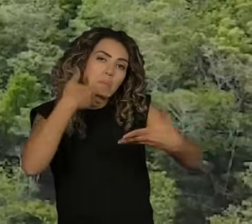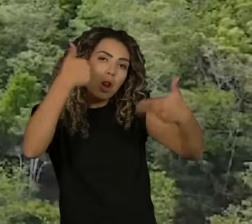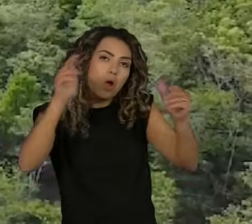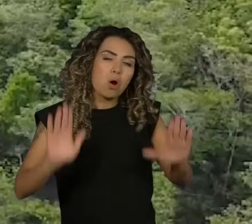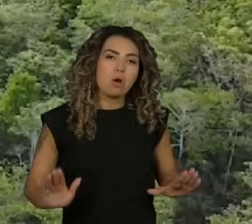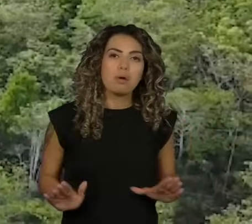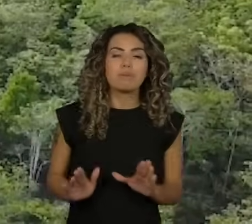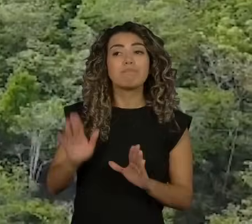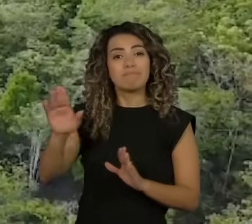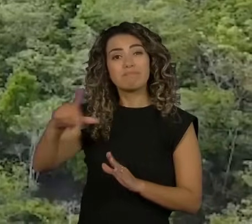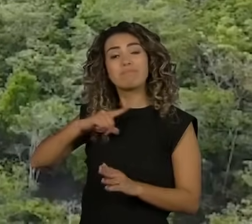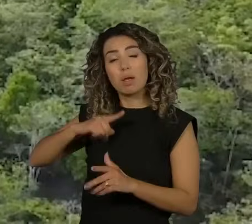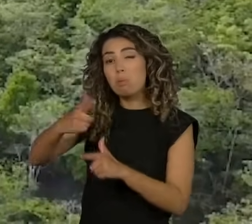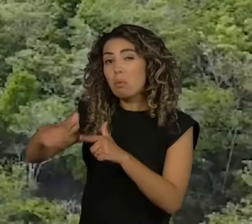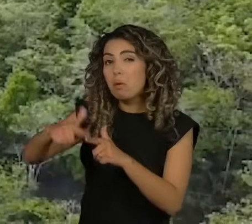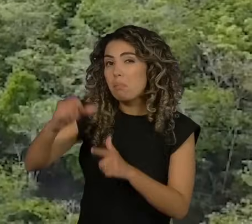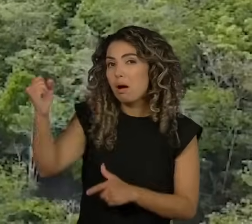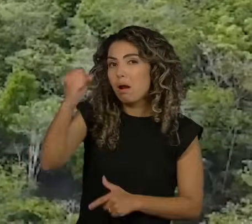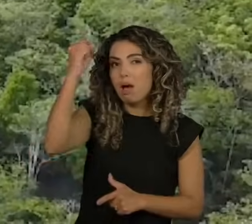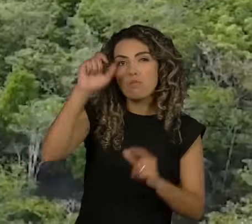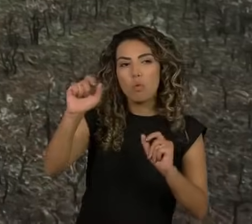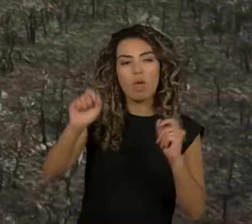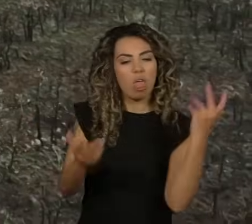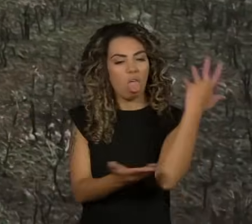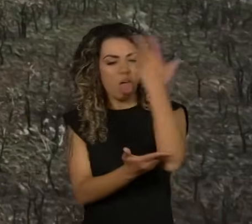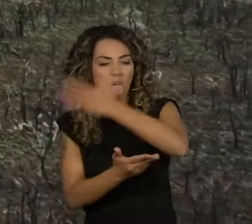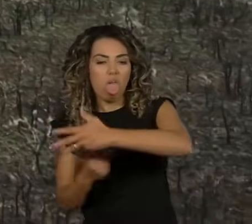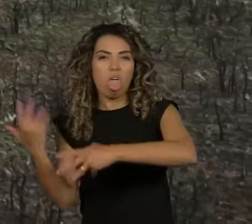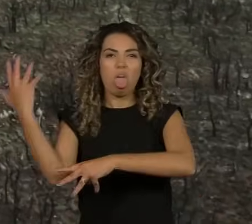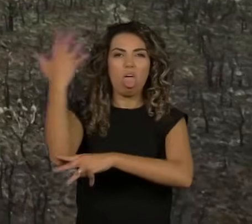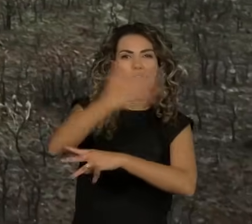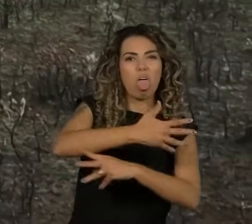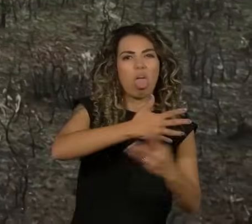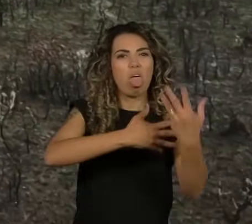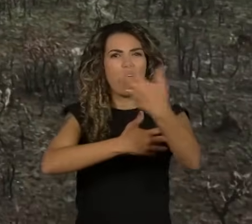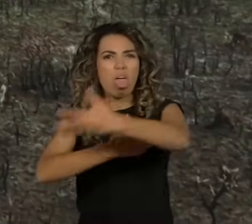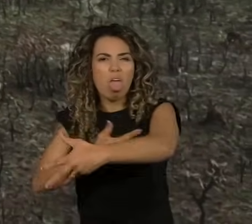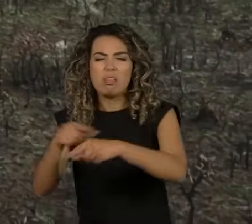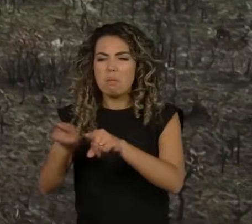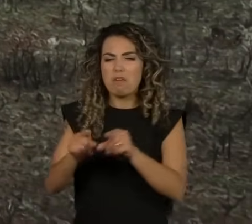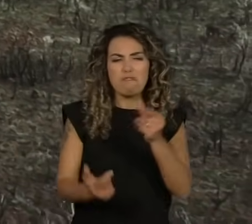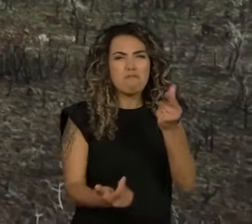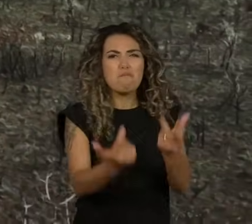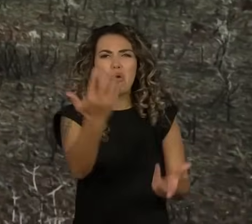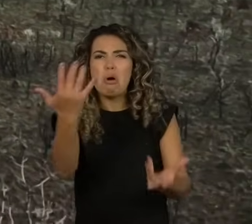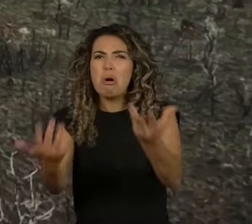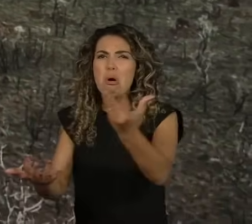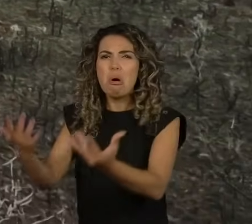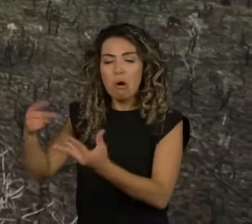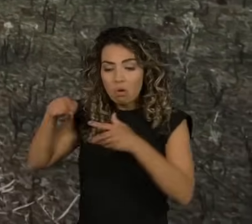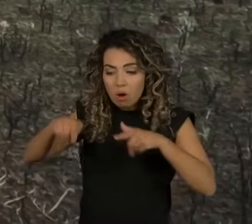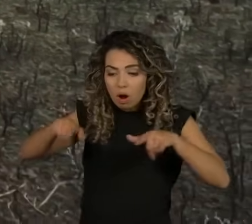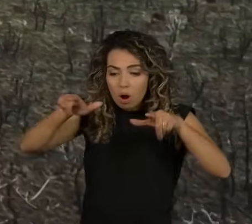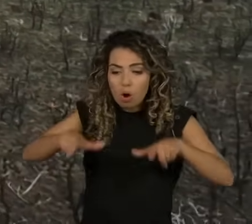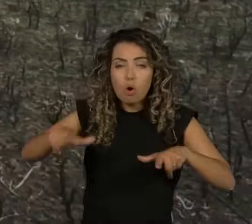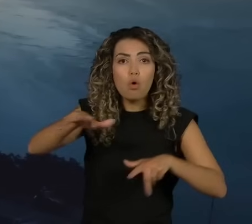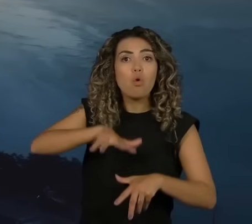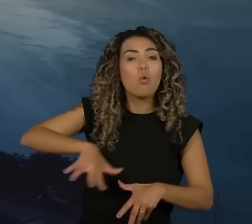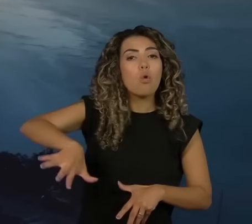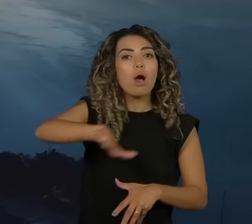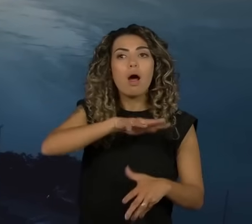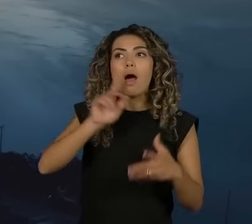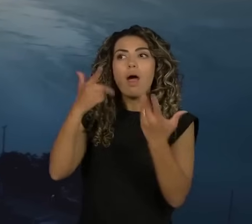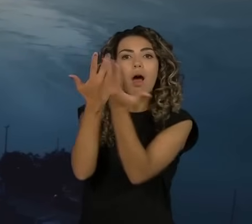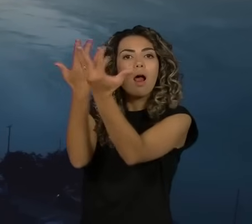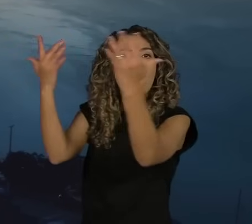Considerando problemas graves como o desmatamento em vários biomas e a ocupação de áreas naturais pelas cidades, será